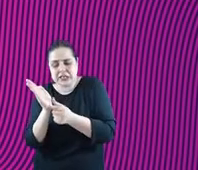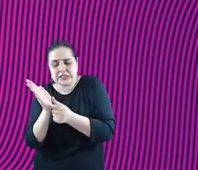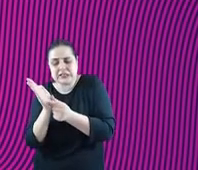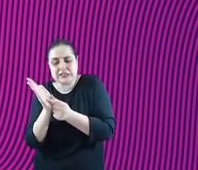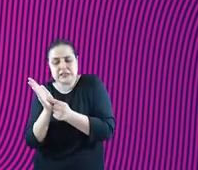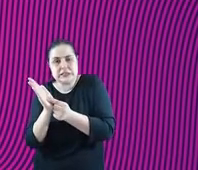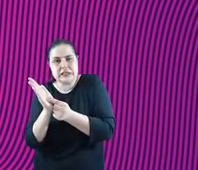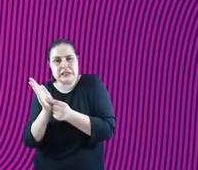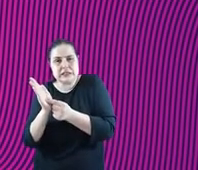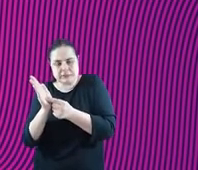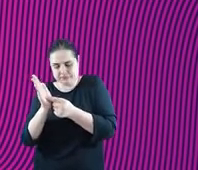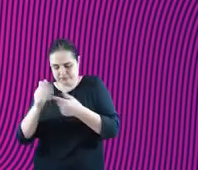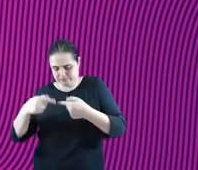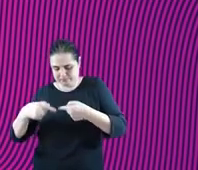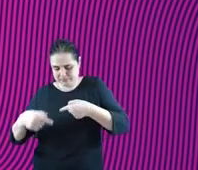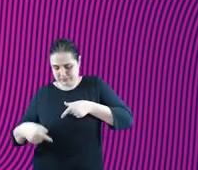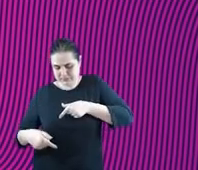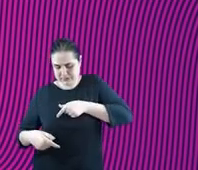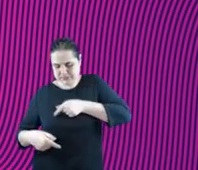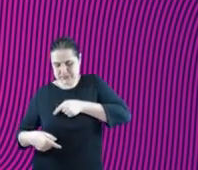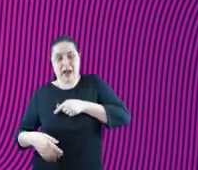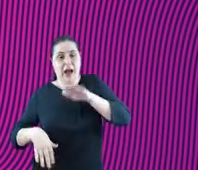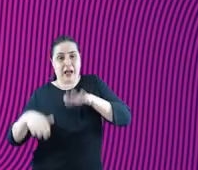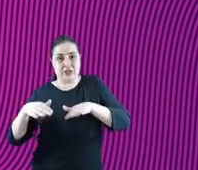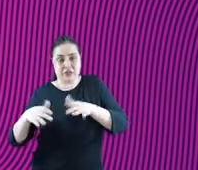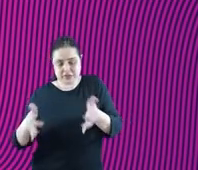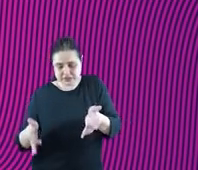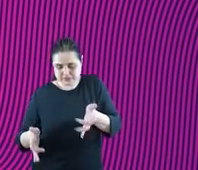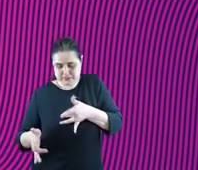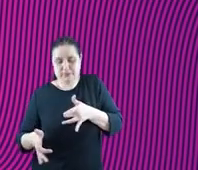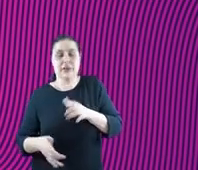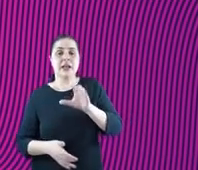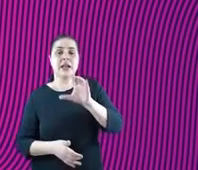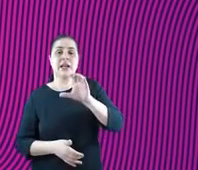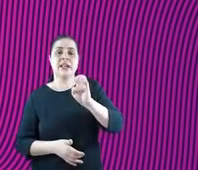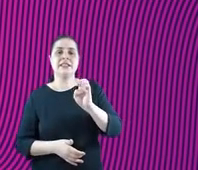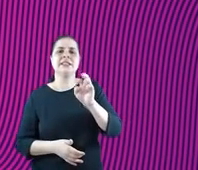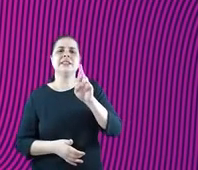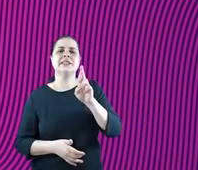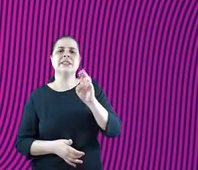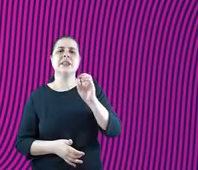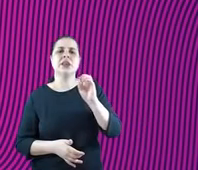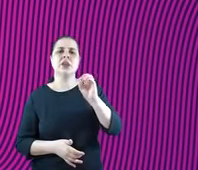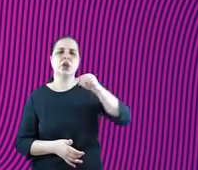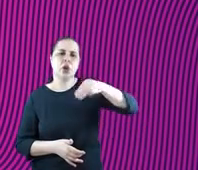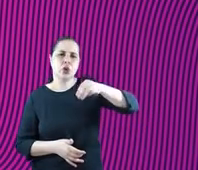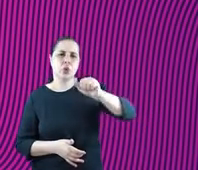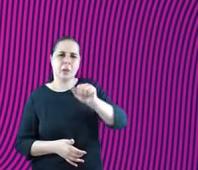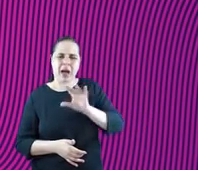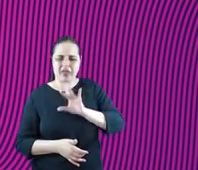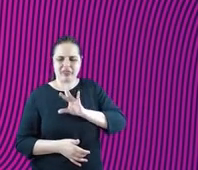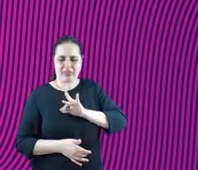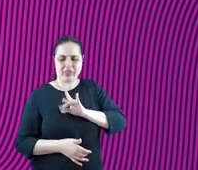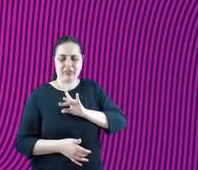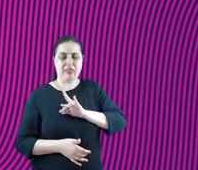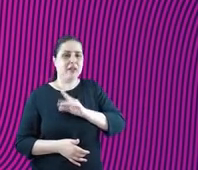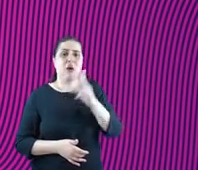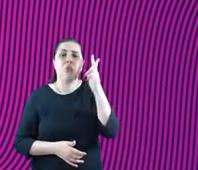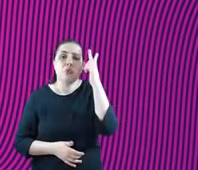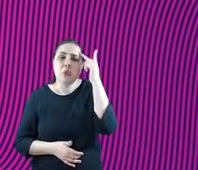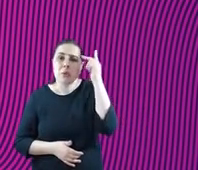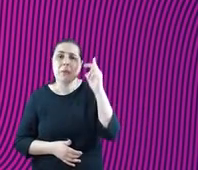o líquido que se faz pós-cirúrgico, que é normal acontecer, a gente explicar como é que a gente